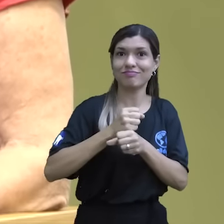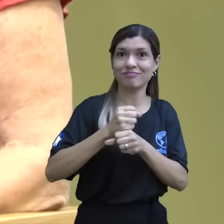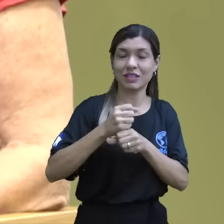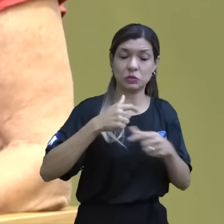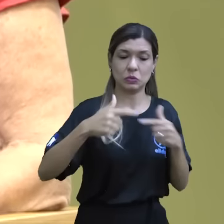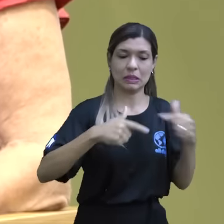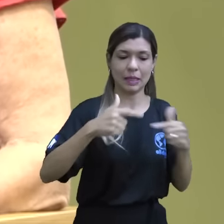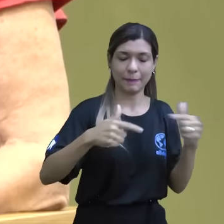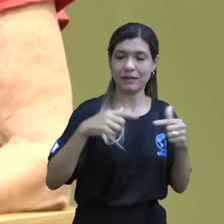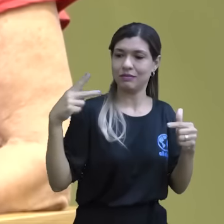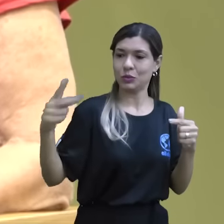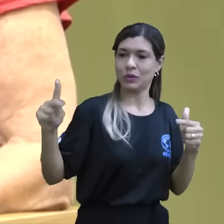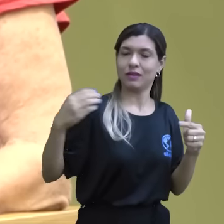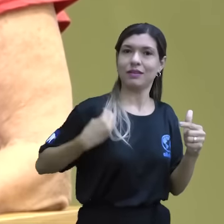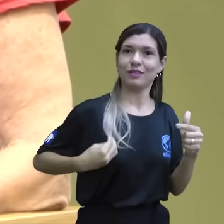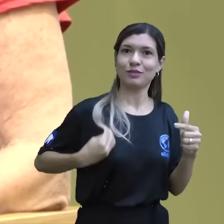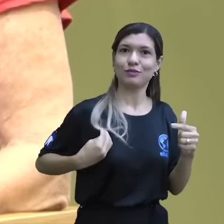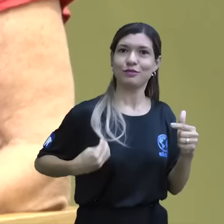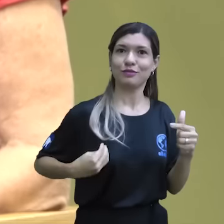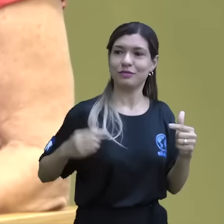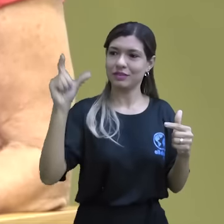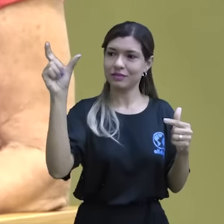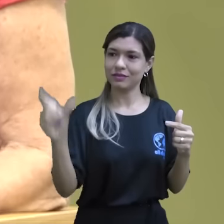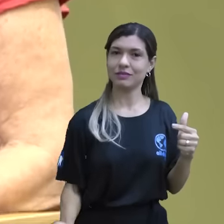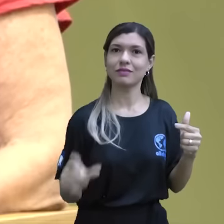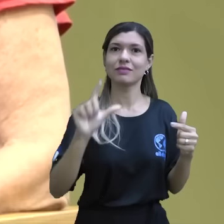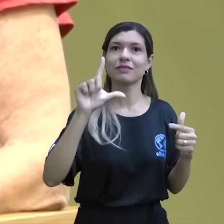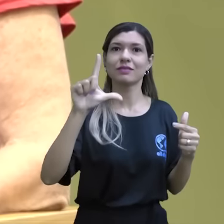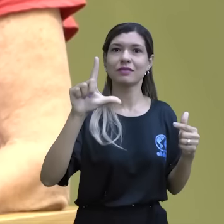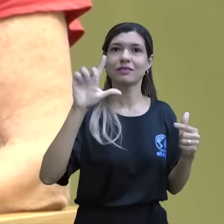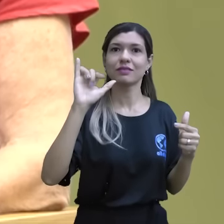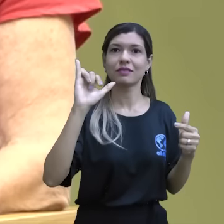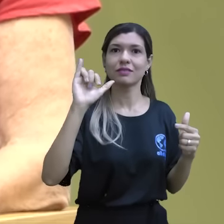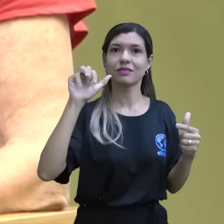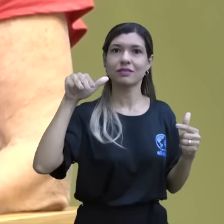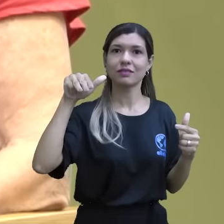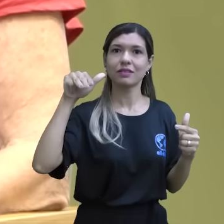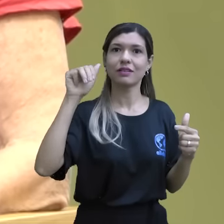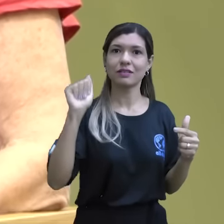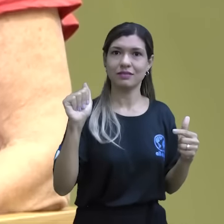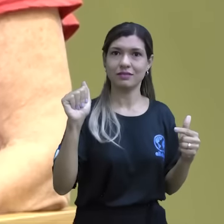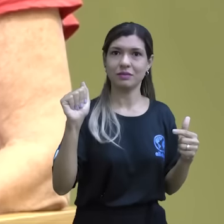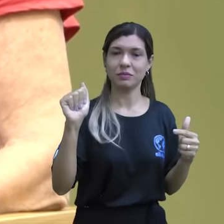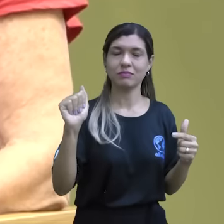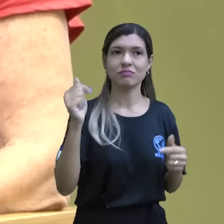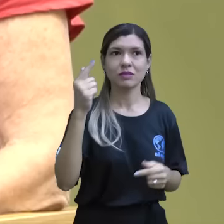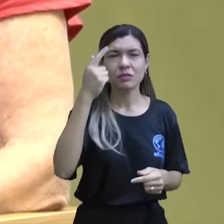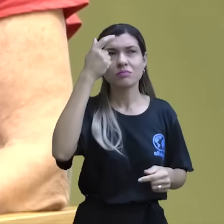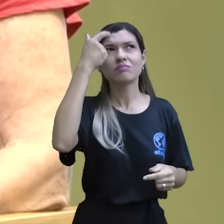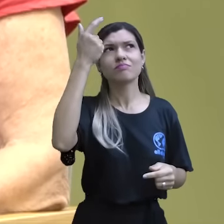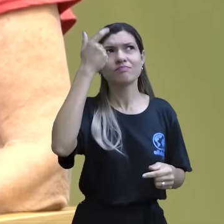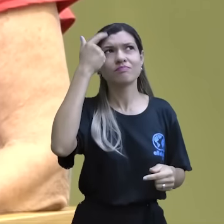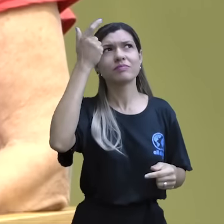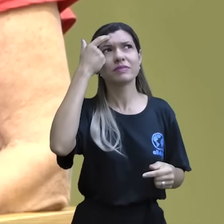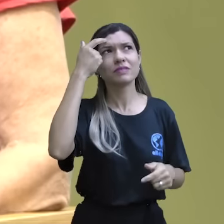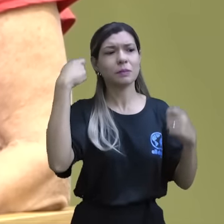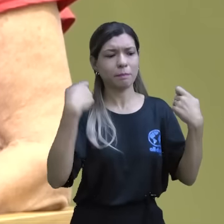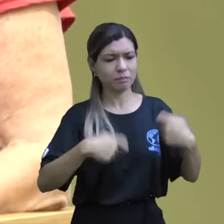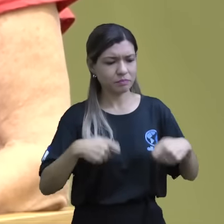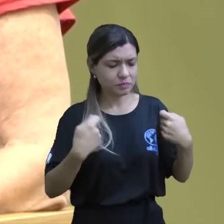uma lista enorme, mas não vinha uma coisa assim. Aí o Gabriel veio e deu o nome